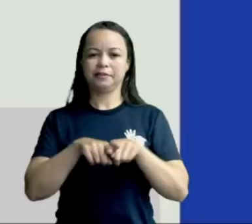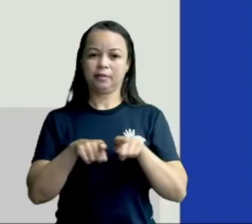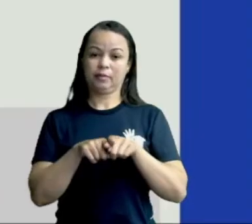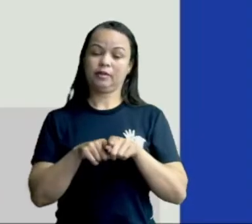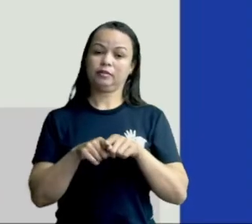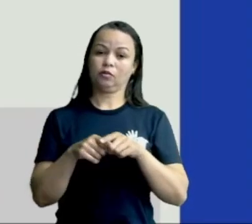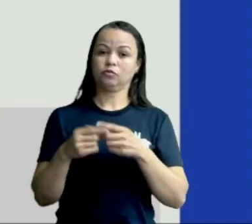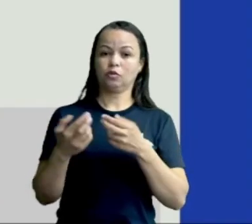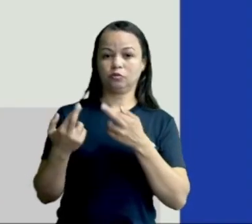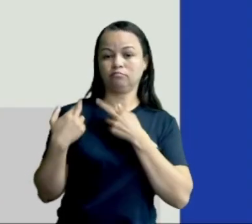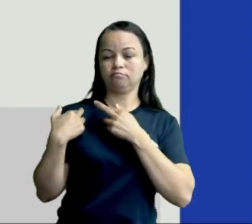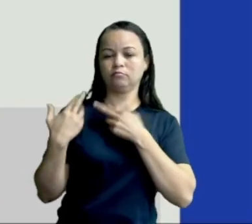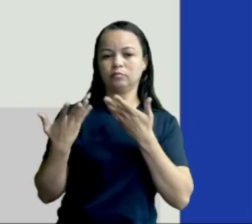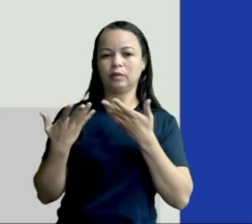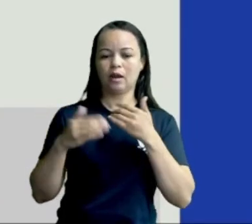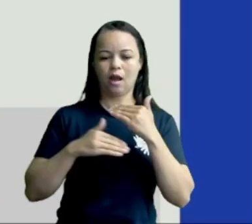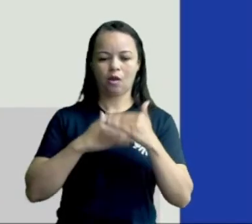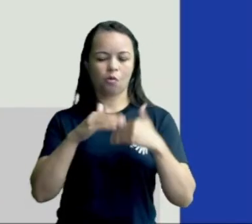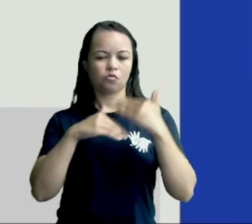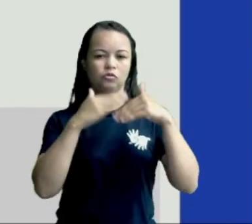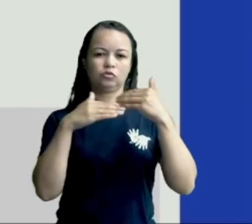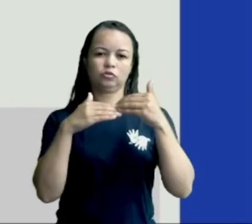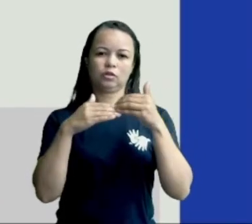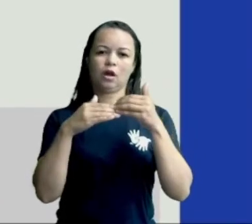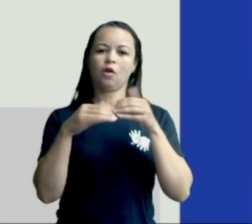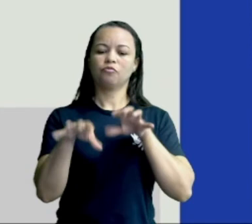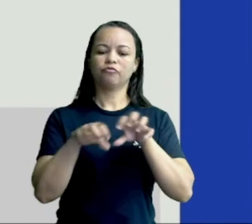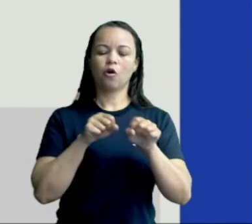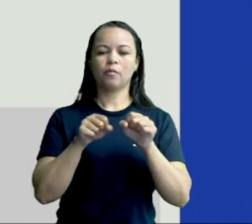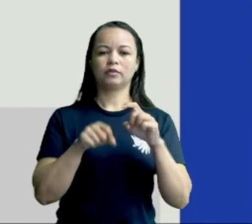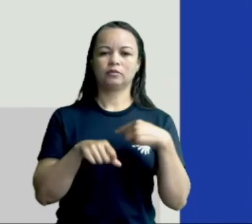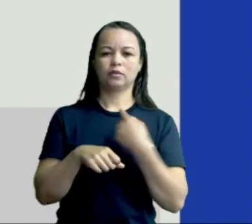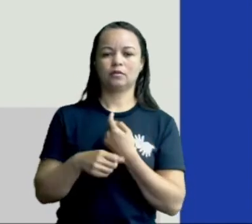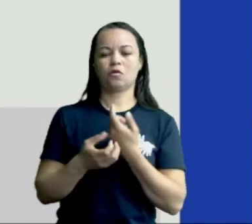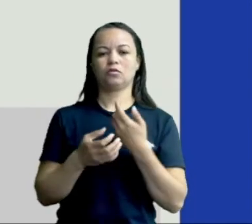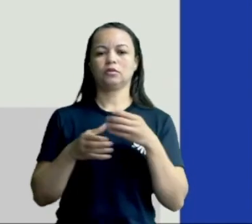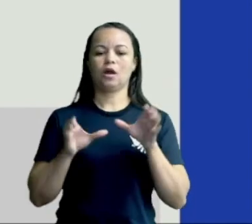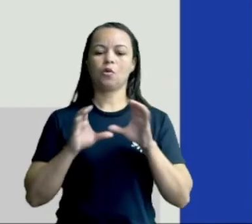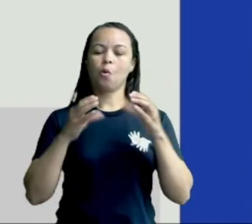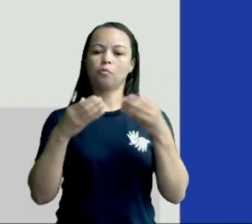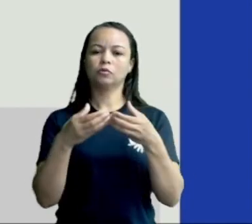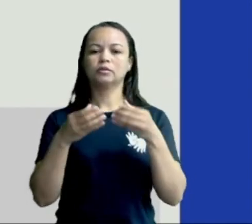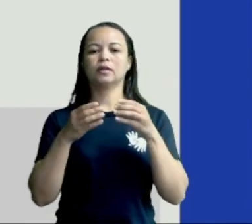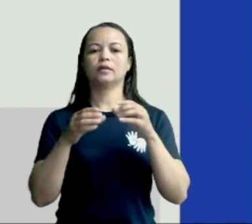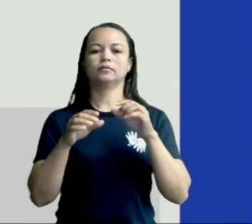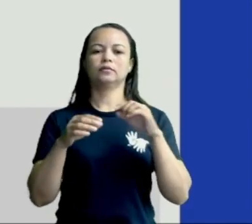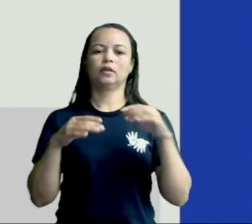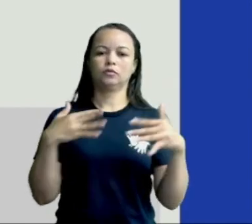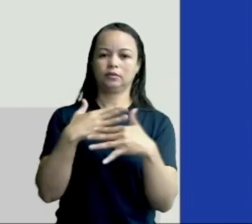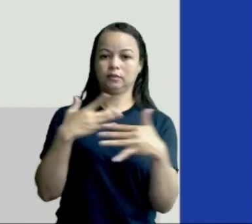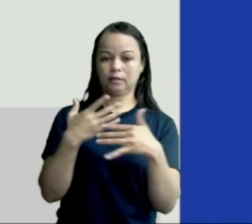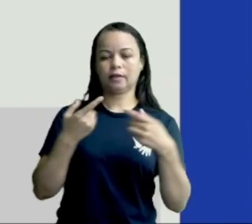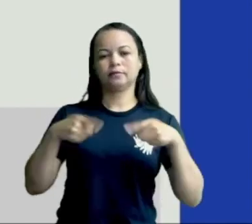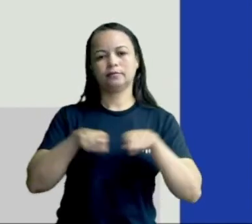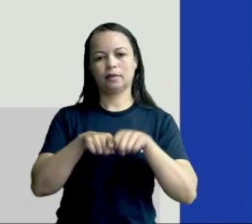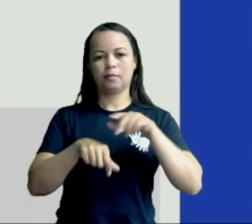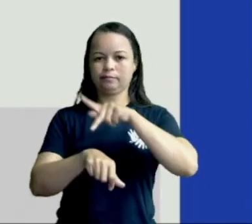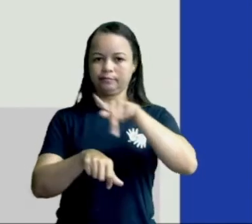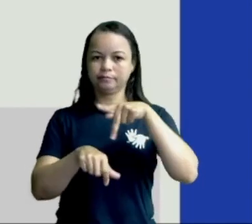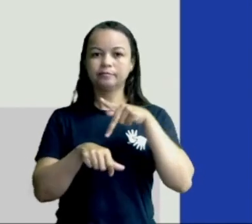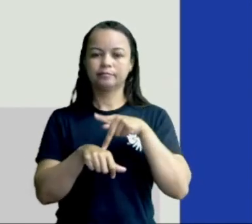somos responsáveis pela construção e formação da história da nossa comunidade, da nossa cidade e do nosso